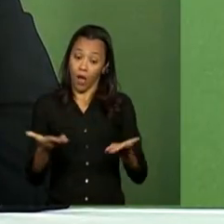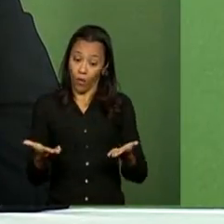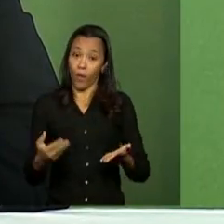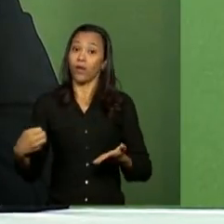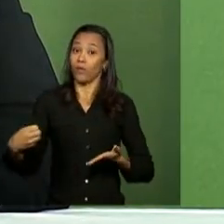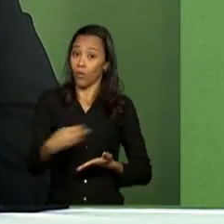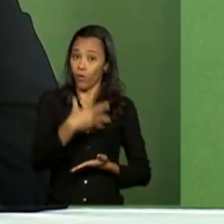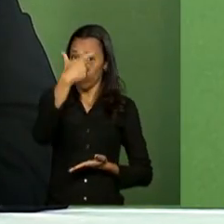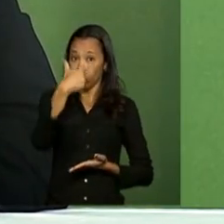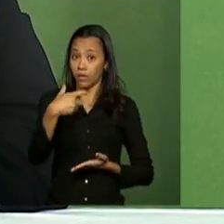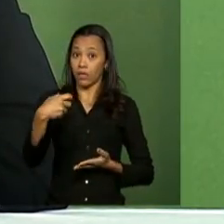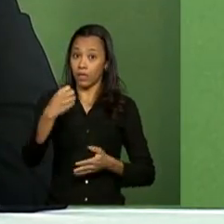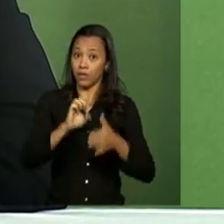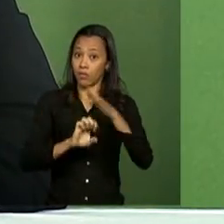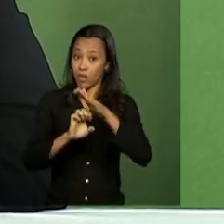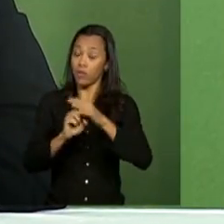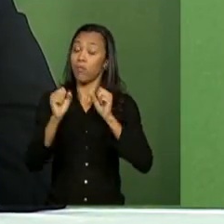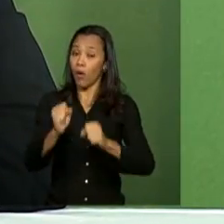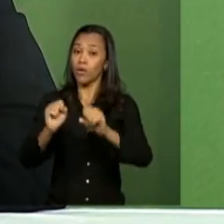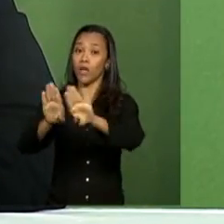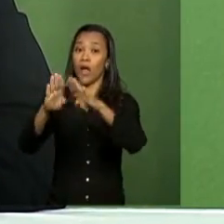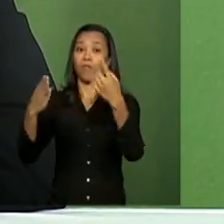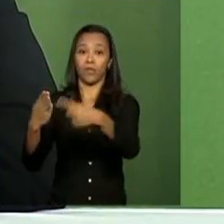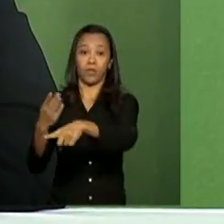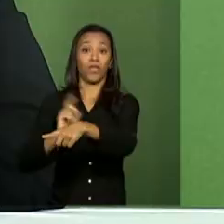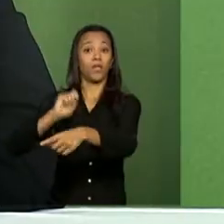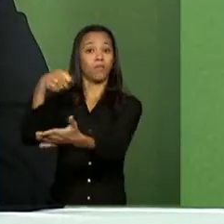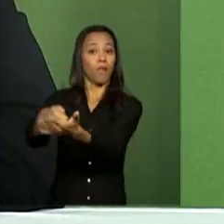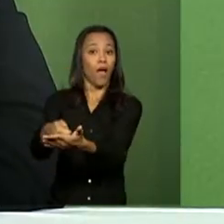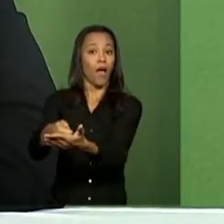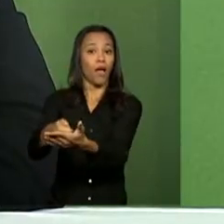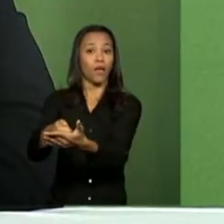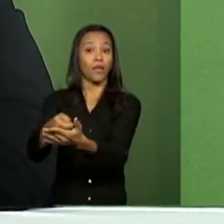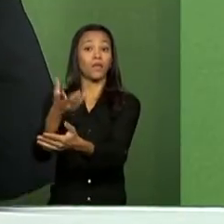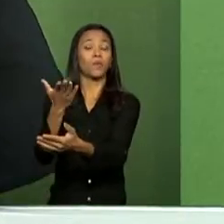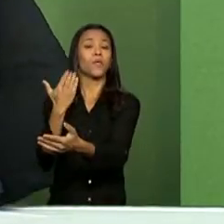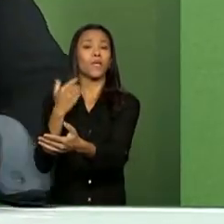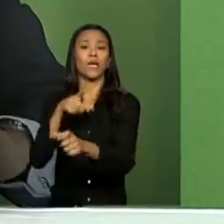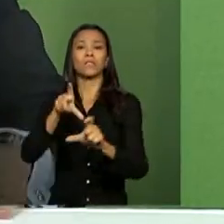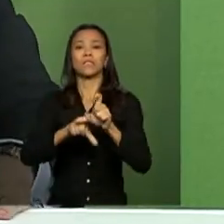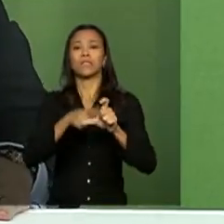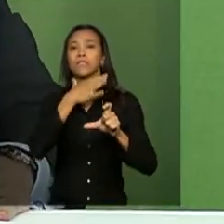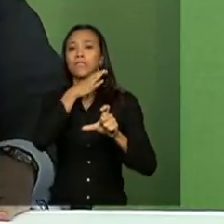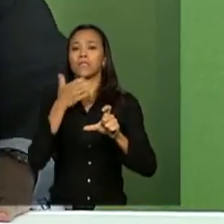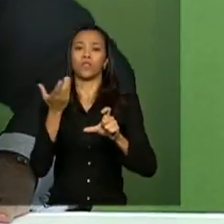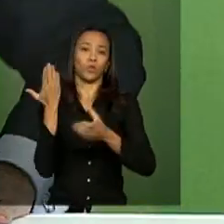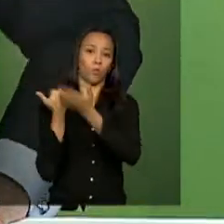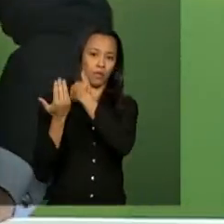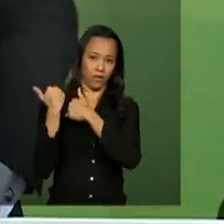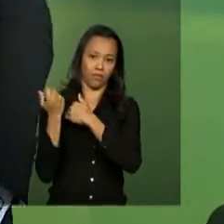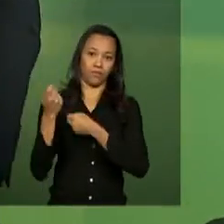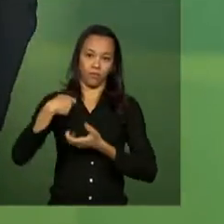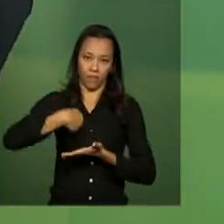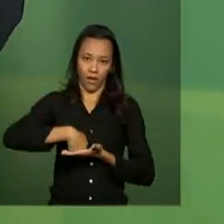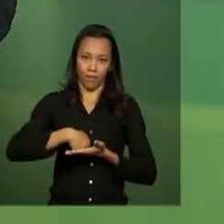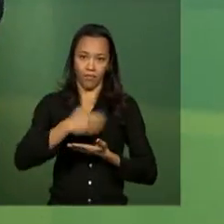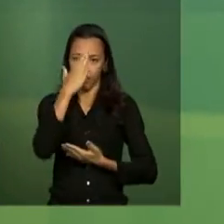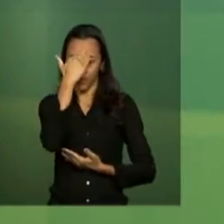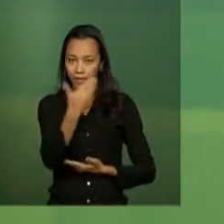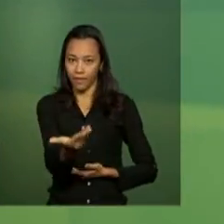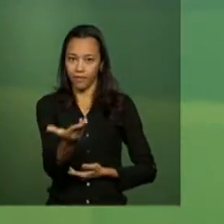nova empresa tiver sucesso ele tem mais chance de pagar os débitos do passado ninguém é obrigado